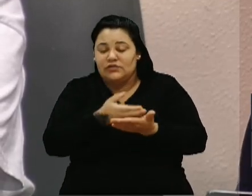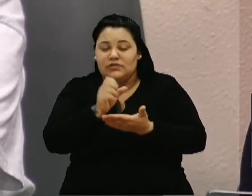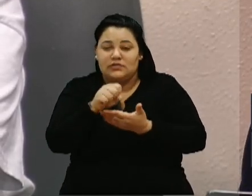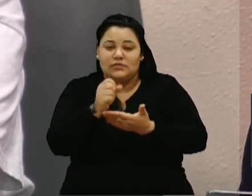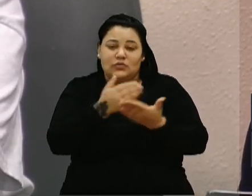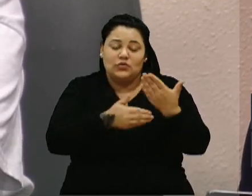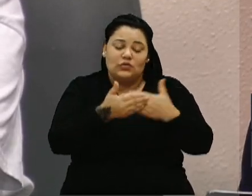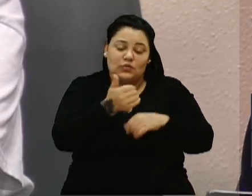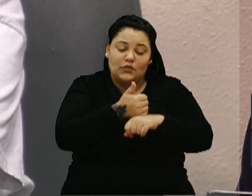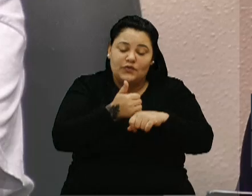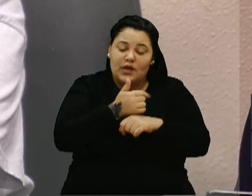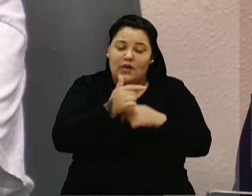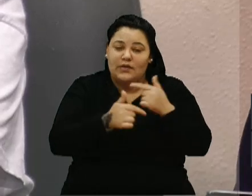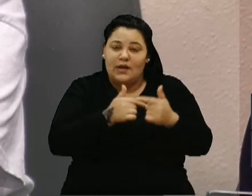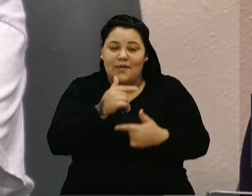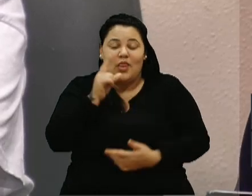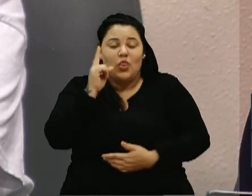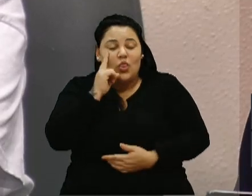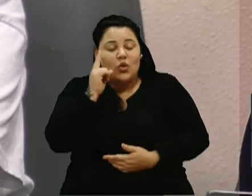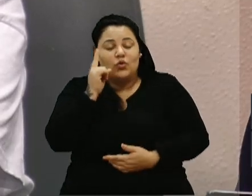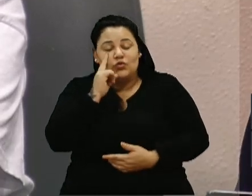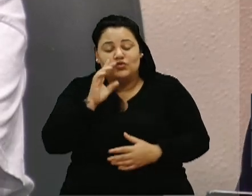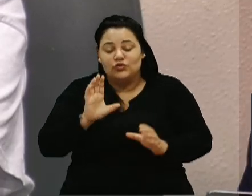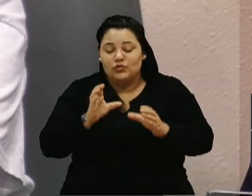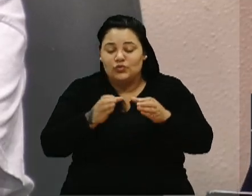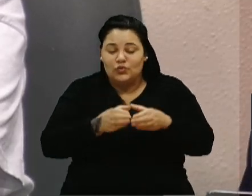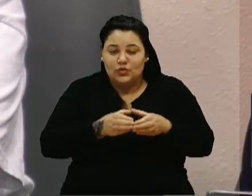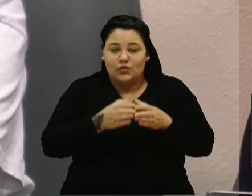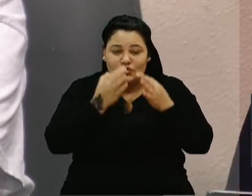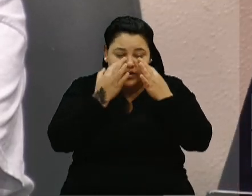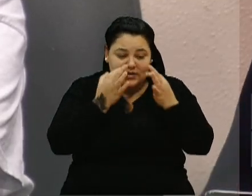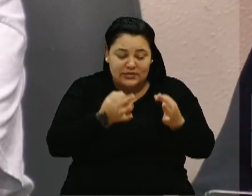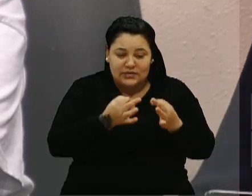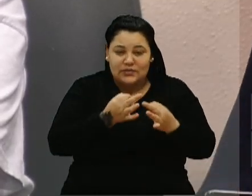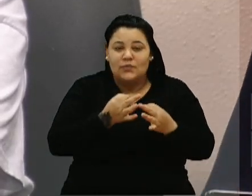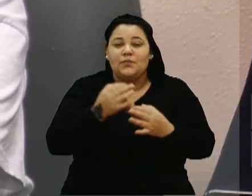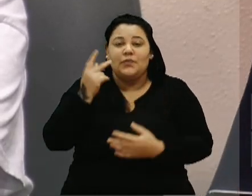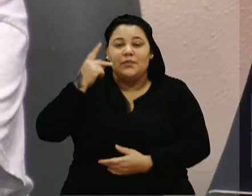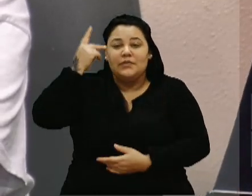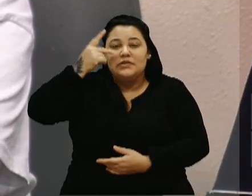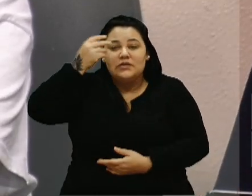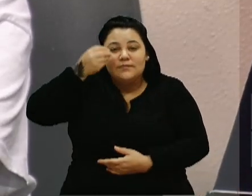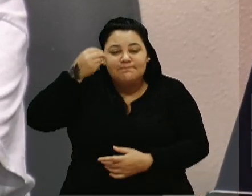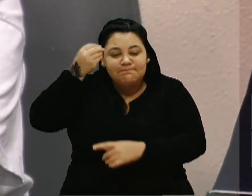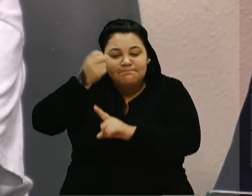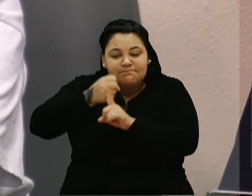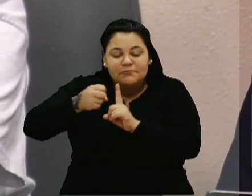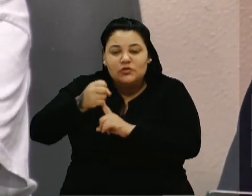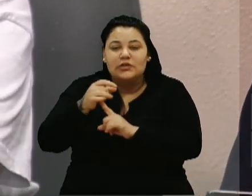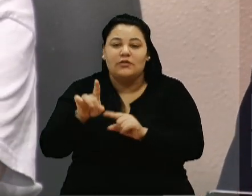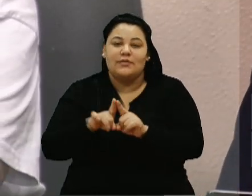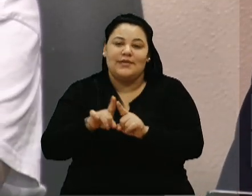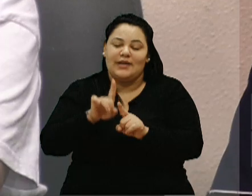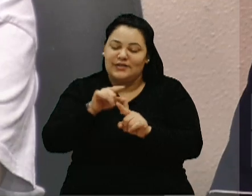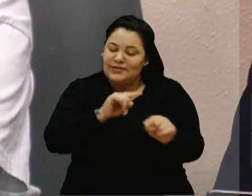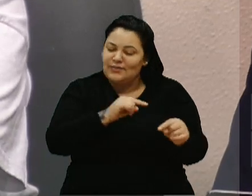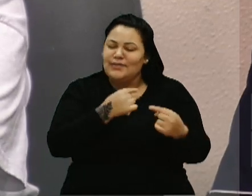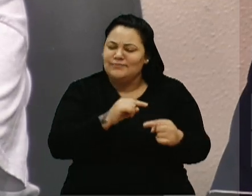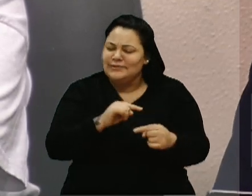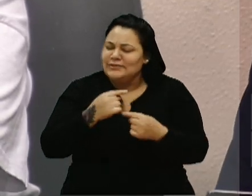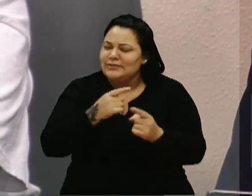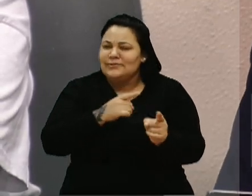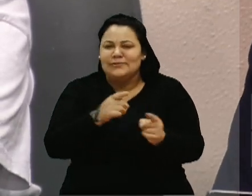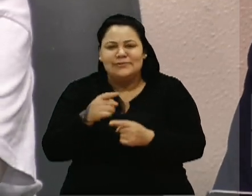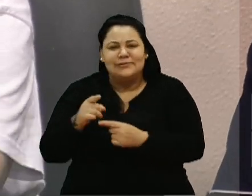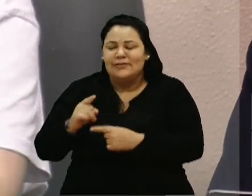tantos profissionais que atuam cotidianamente na rede de atenção psicossocial. Estes desafios, sabemos, são muitos,